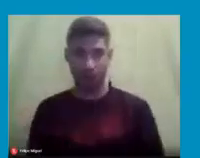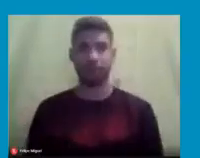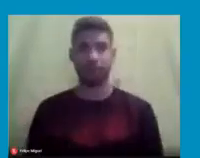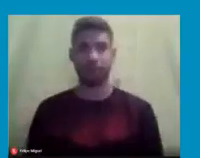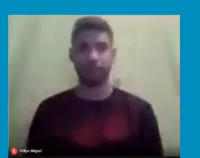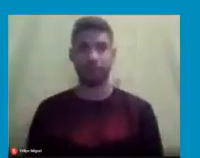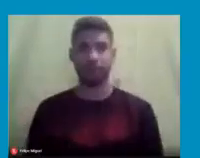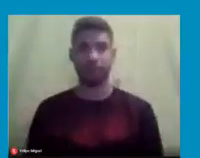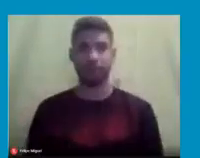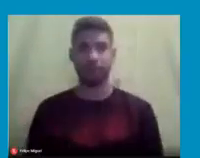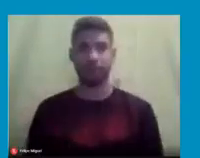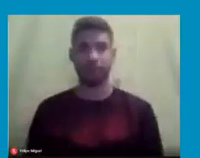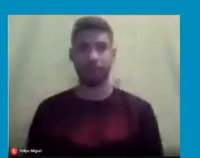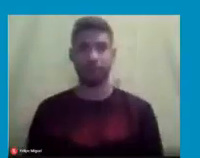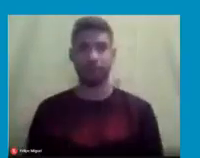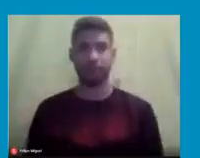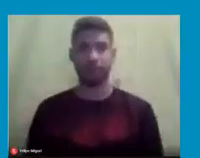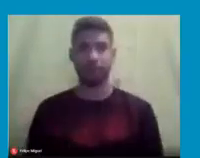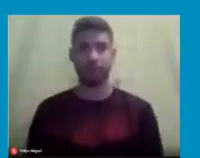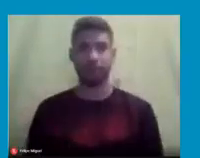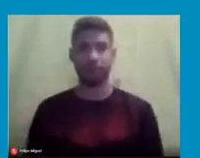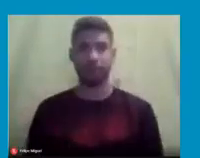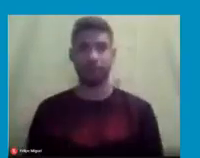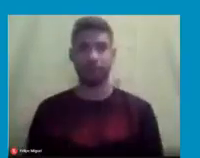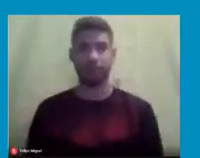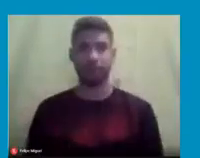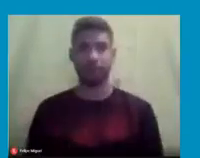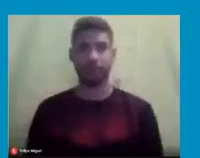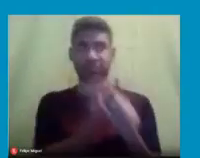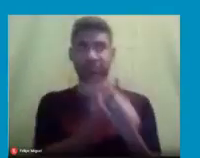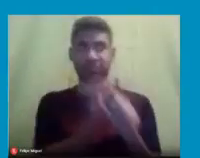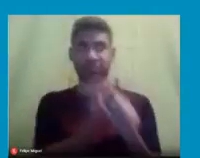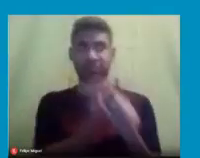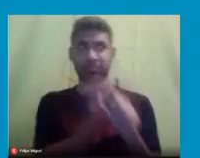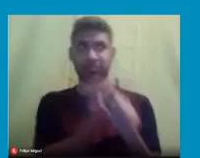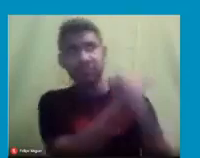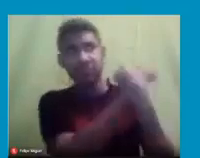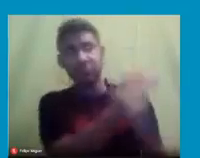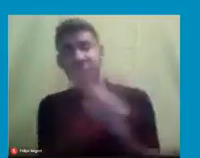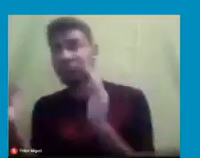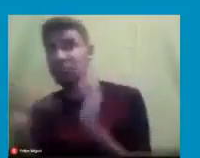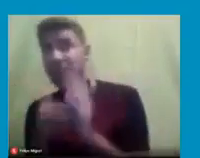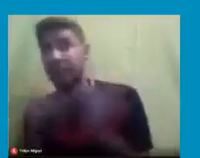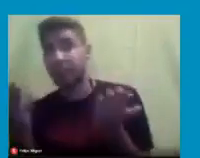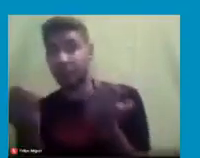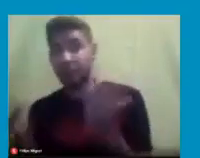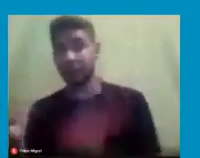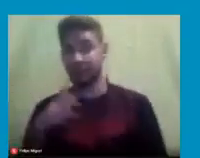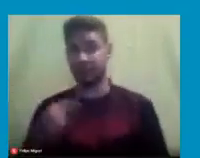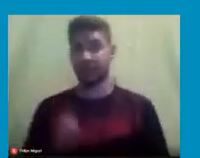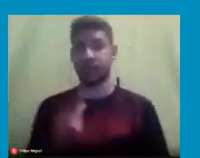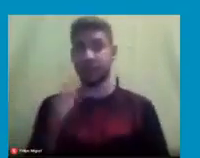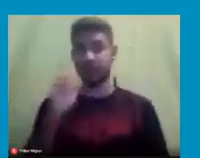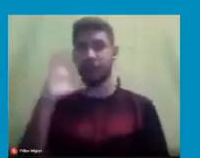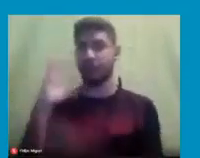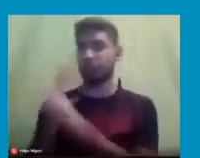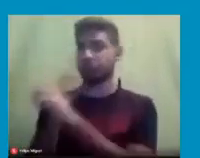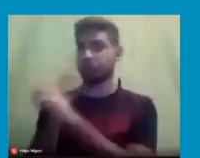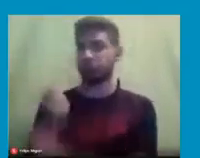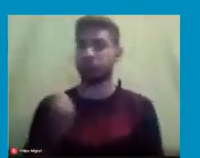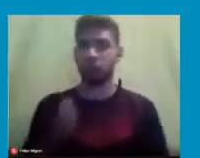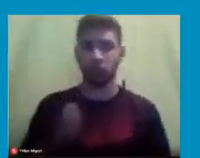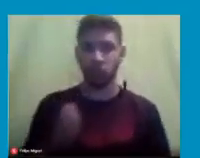a gente não saiu muito da escravidão. Hoje, se você for ver o número de pessoas presas, o número de